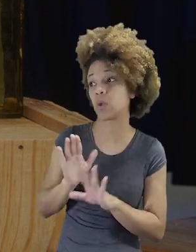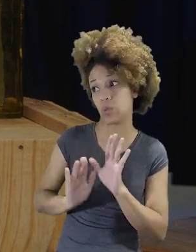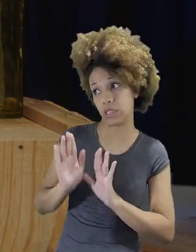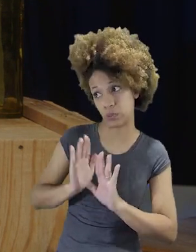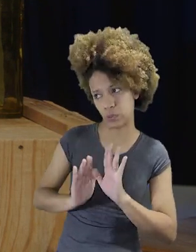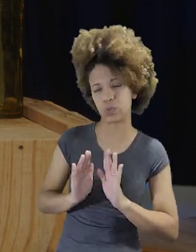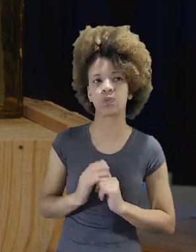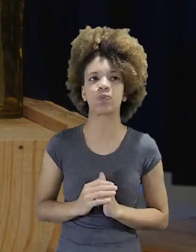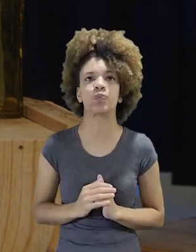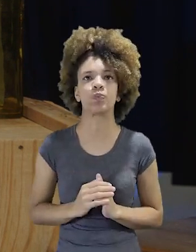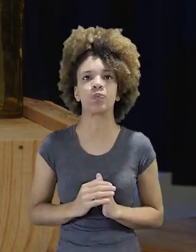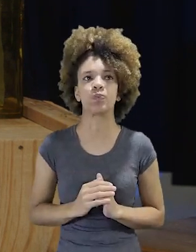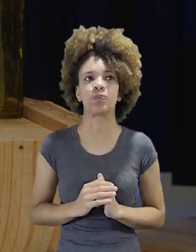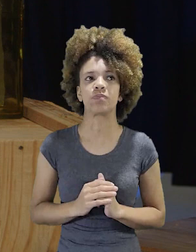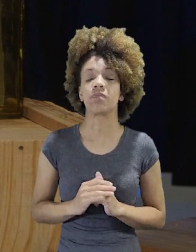é bem cuidadoso